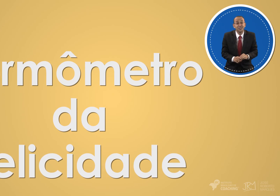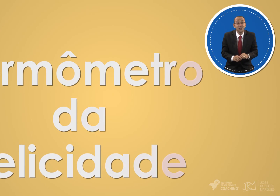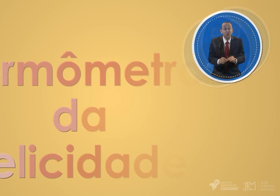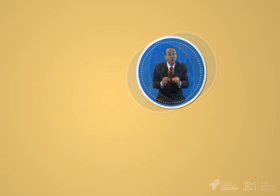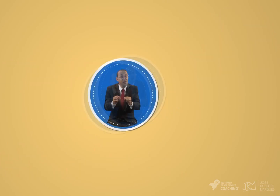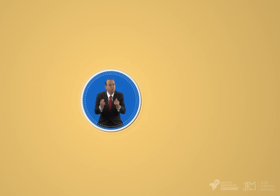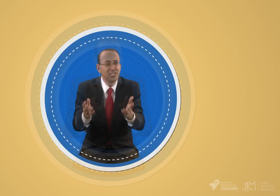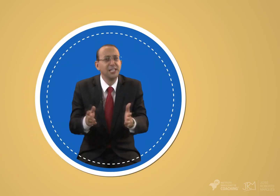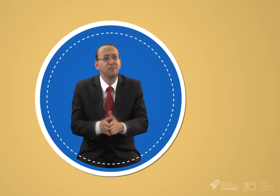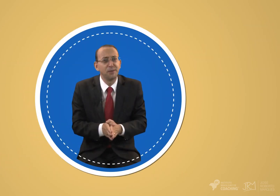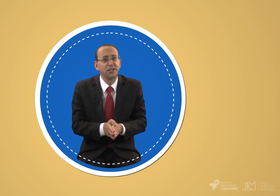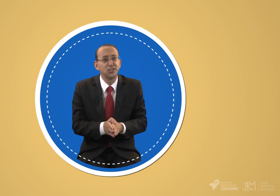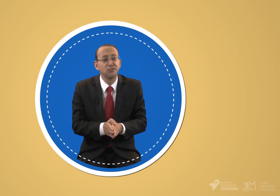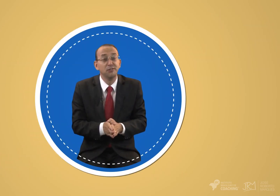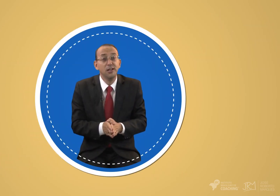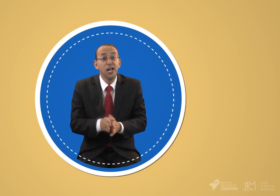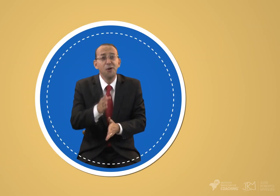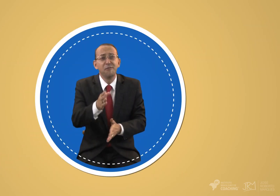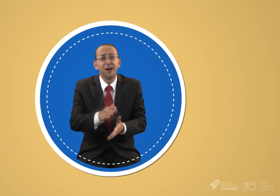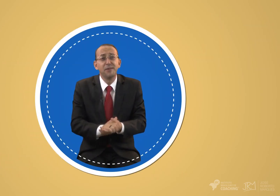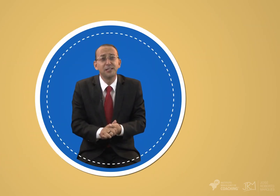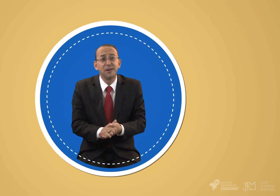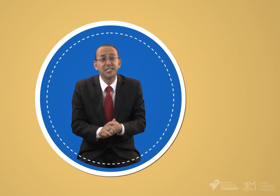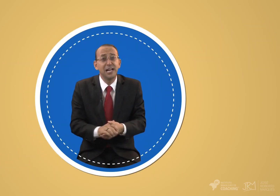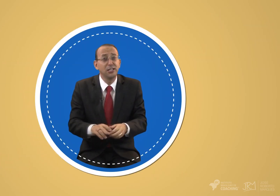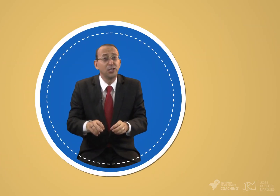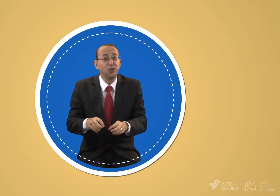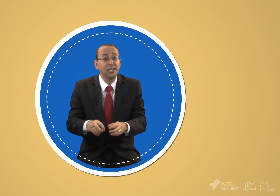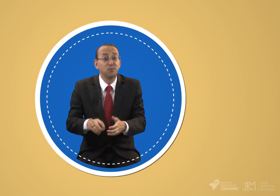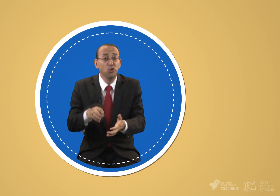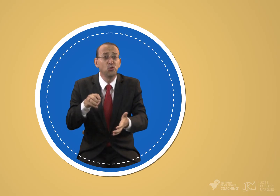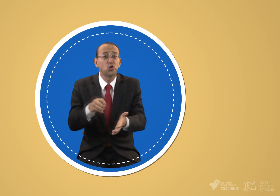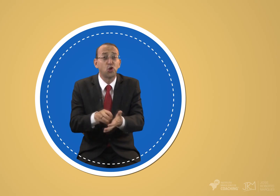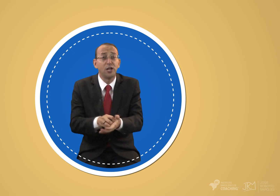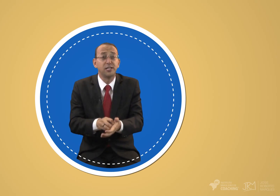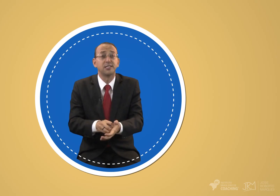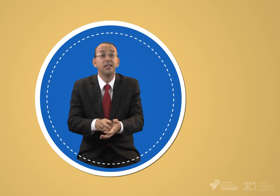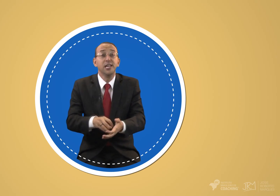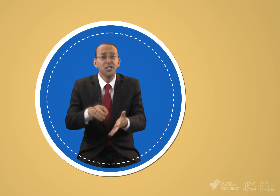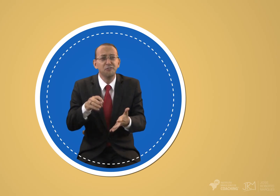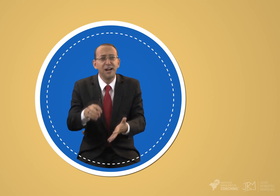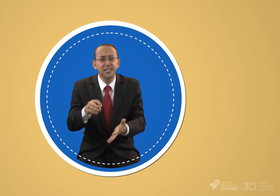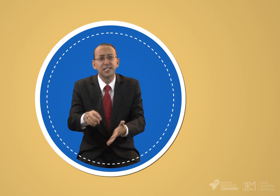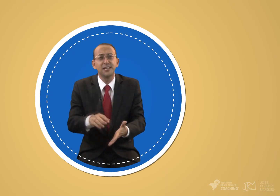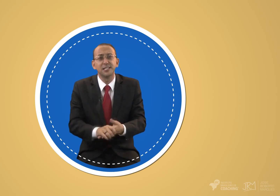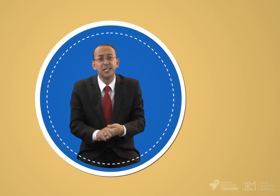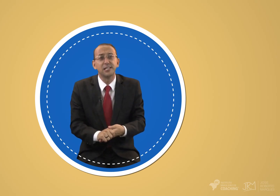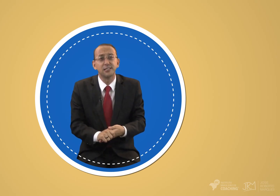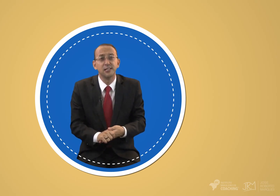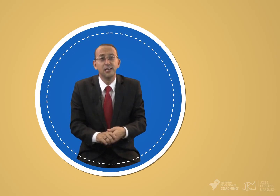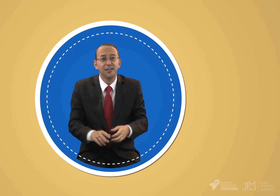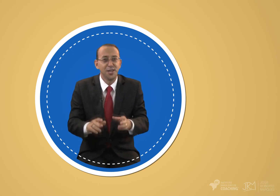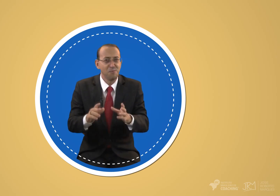felicidade não é um simples aplicativo é uma ferramenta baseada em teorias muito sólidas em diversas áreas